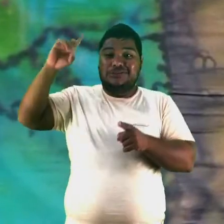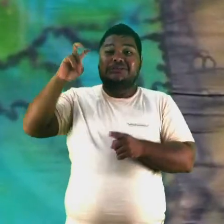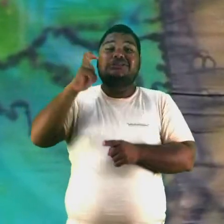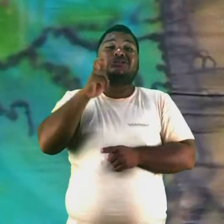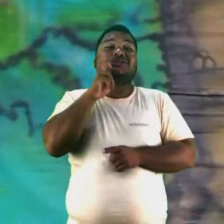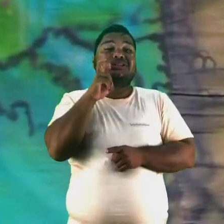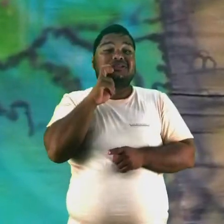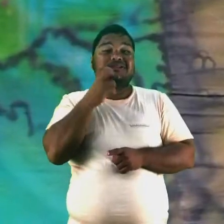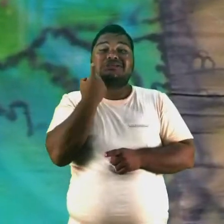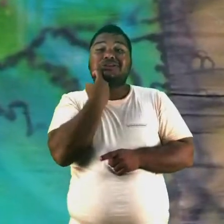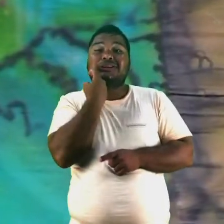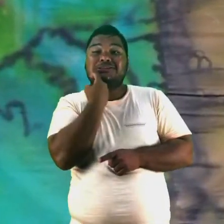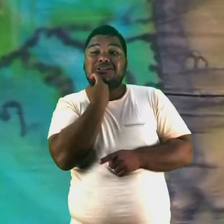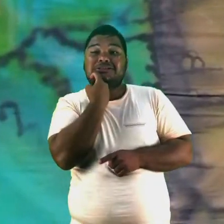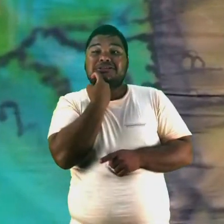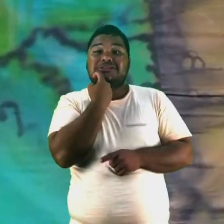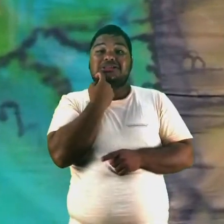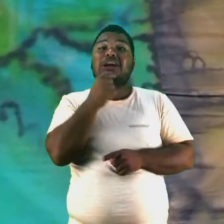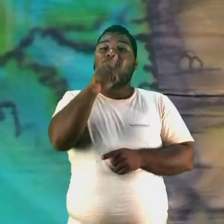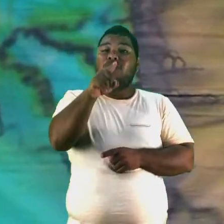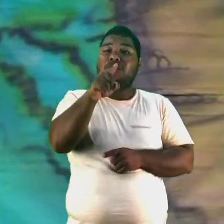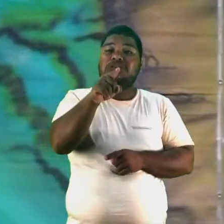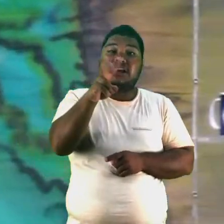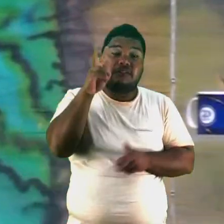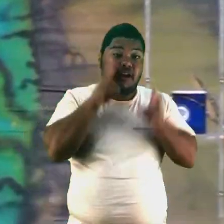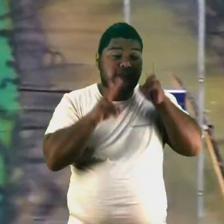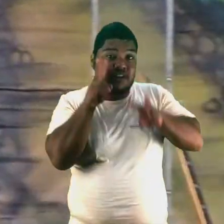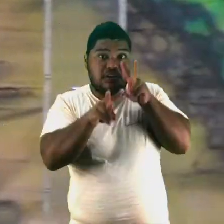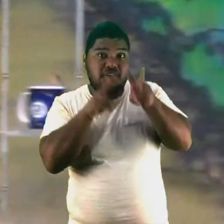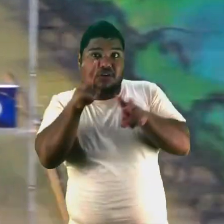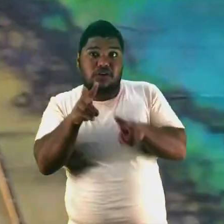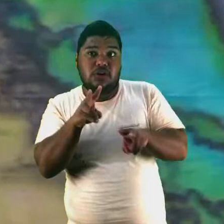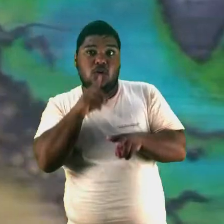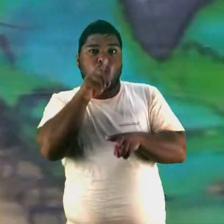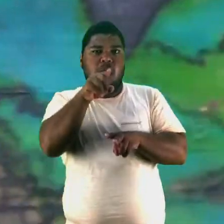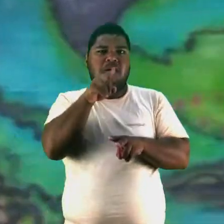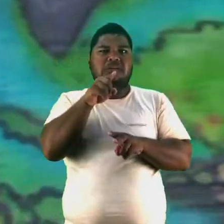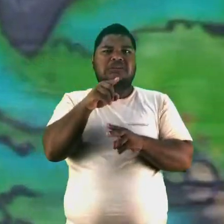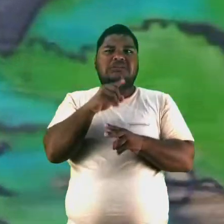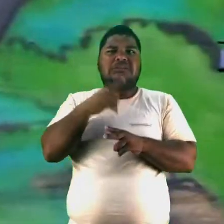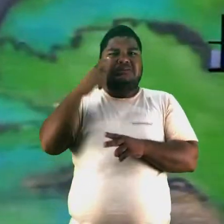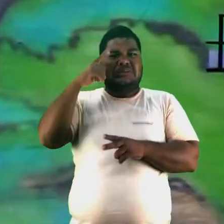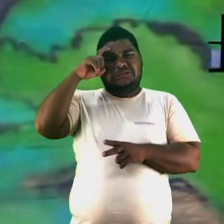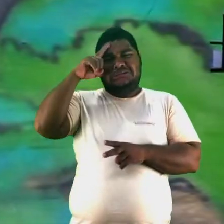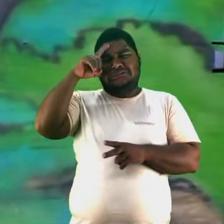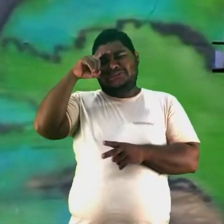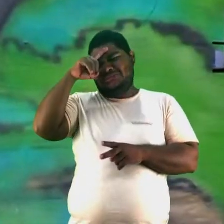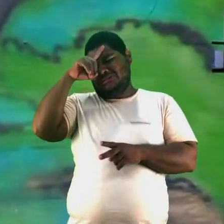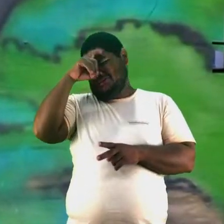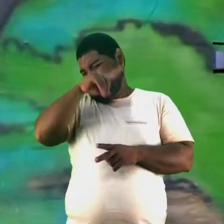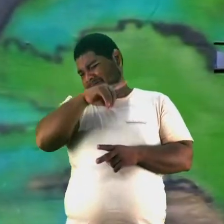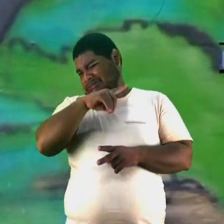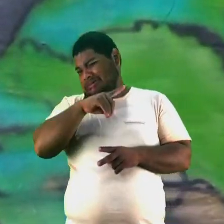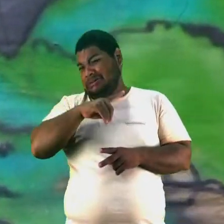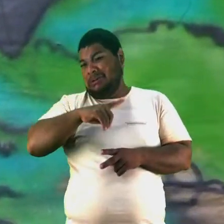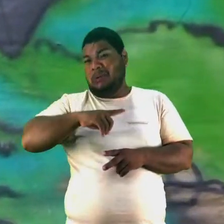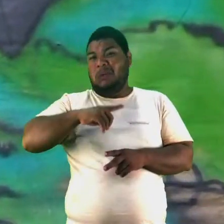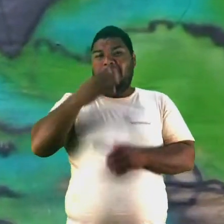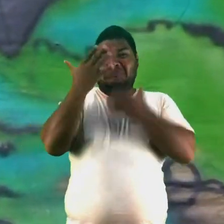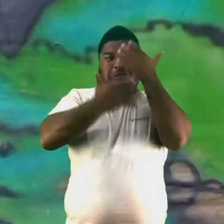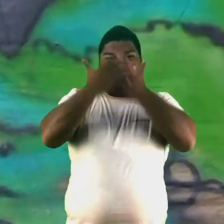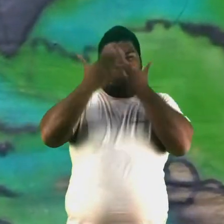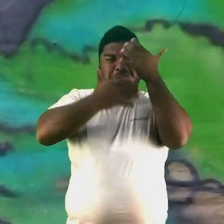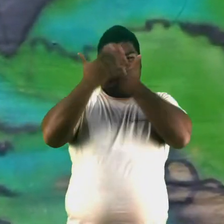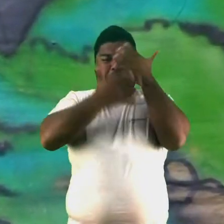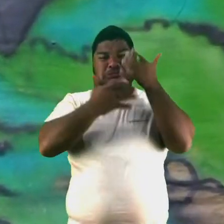na sexta-feira, e você vai ver, e aquilo que para você era tão difícil, tão complexo, passou a se